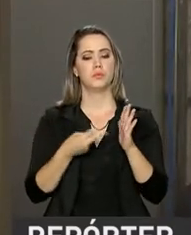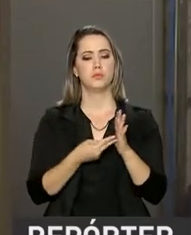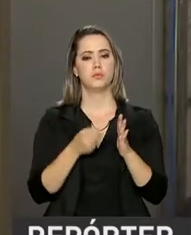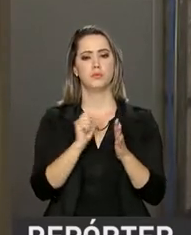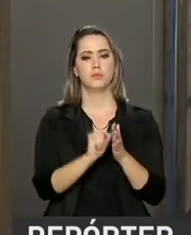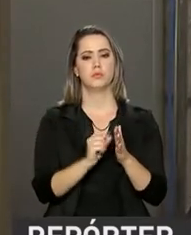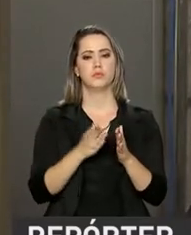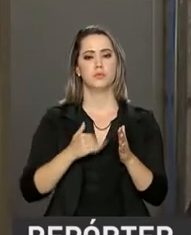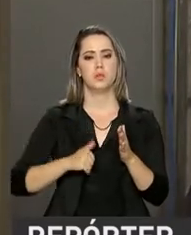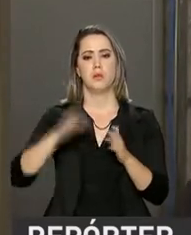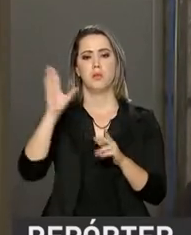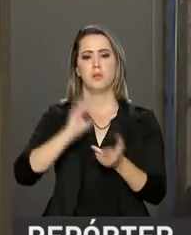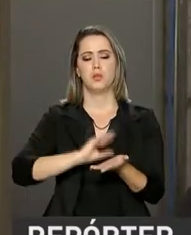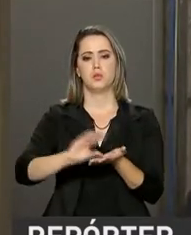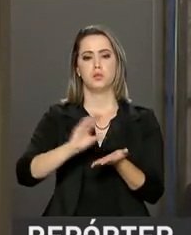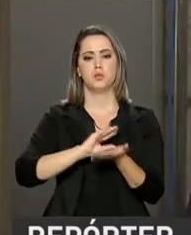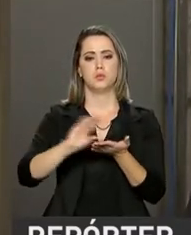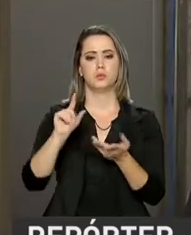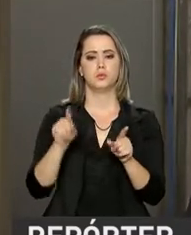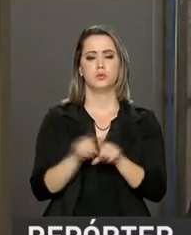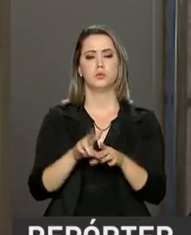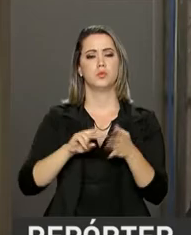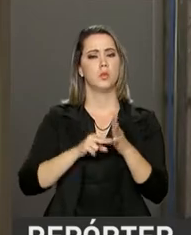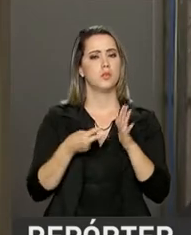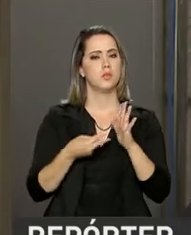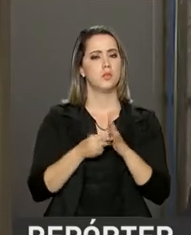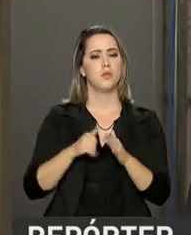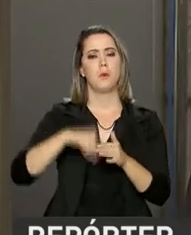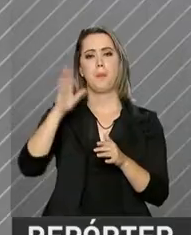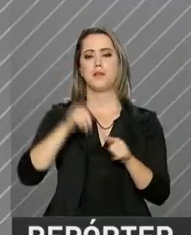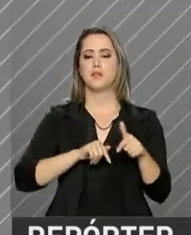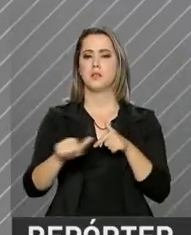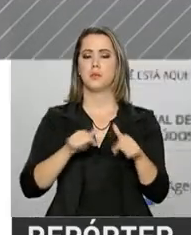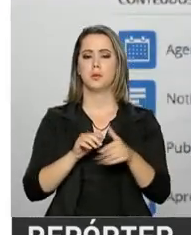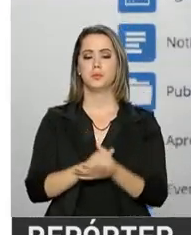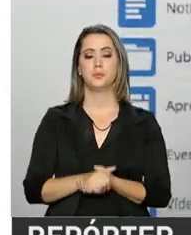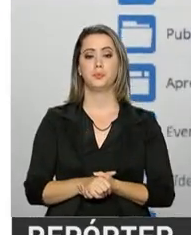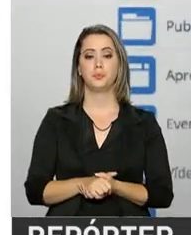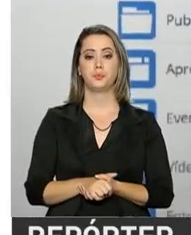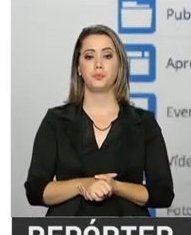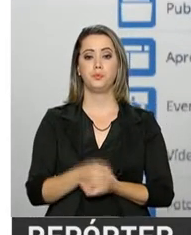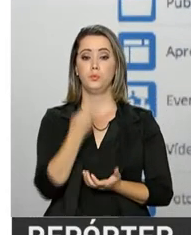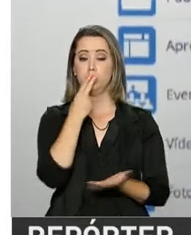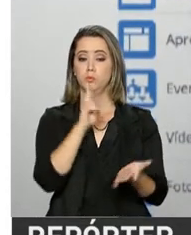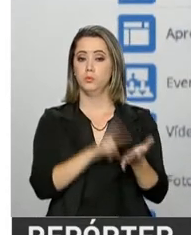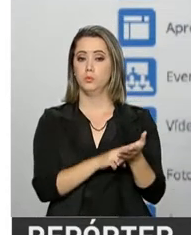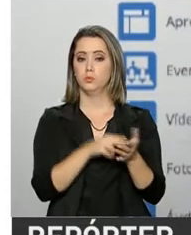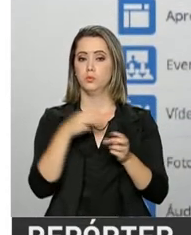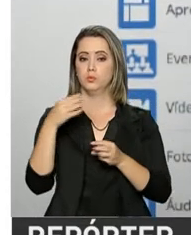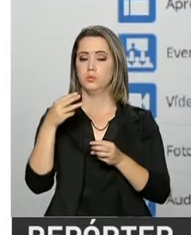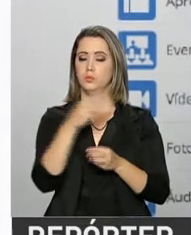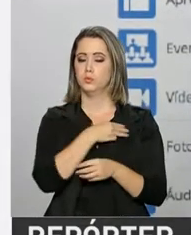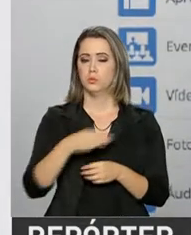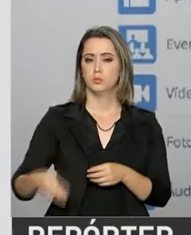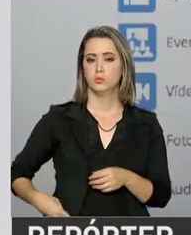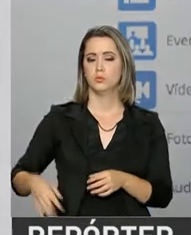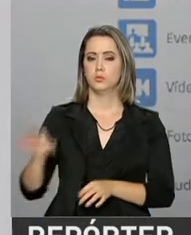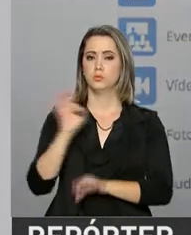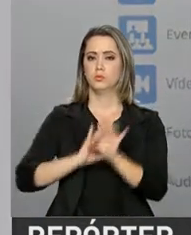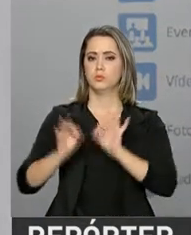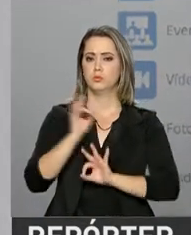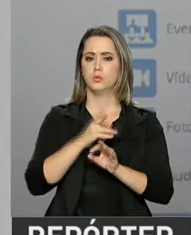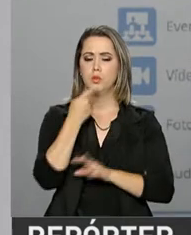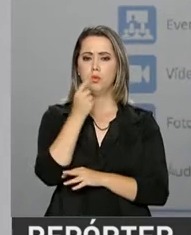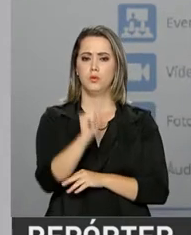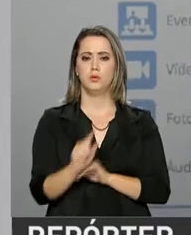mais investimento e mais investimento significa mais emprego em nota o ministro do planejamento de oliveira disse que o pib